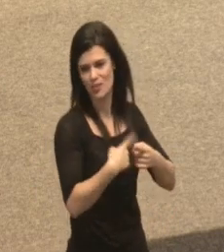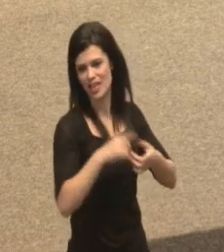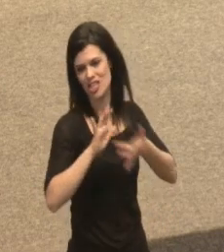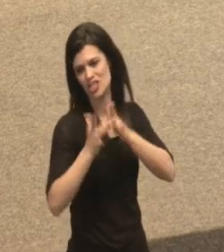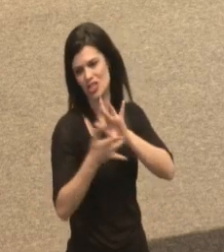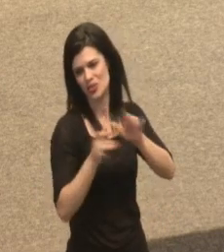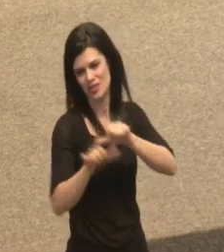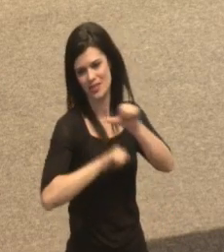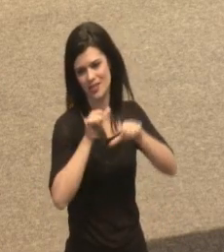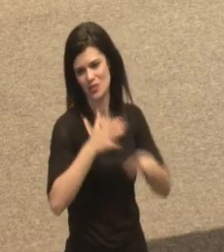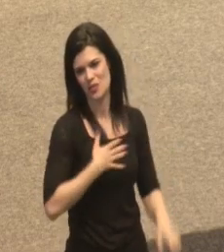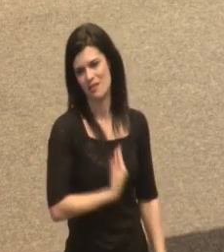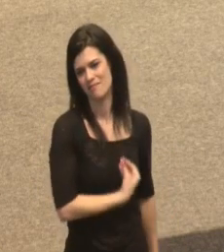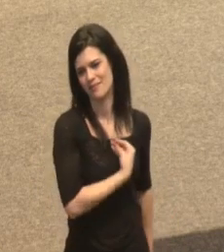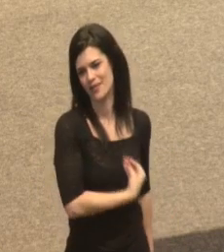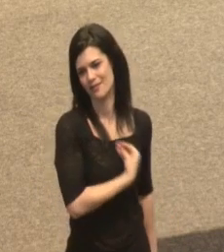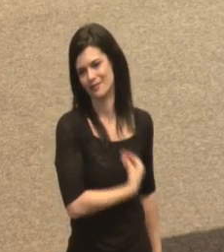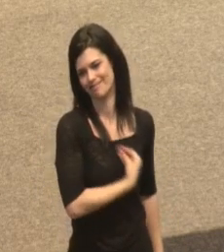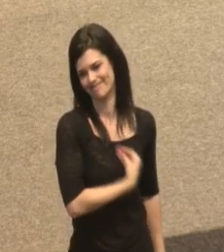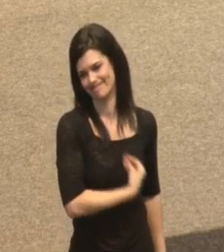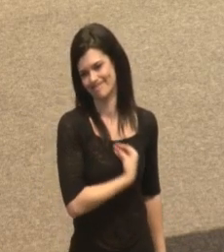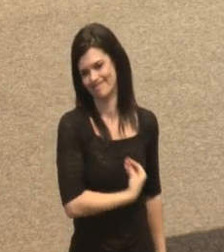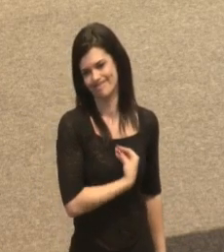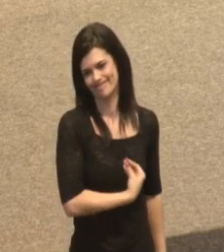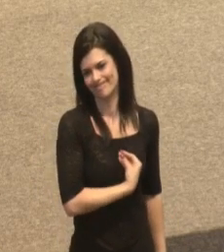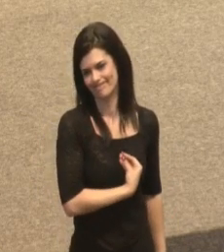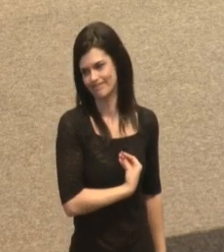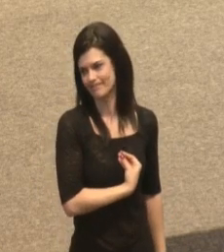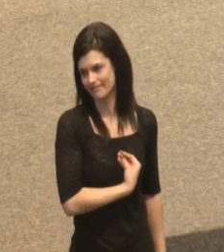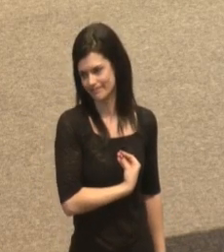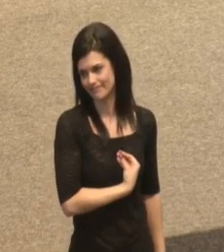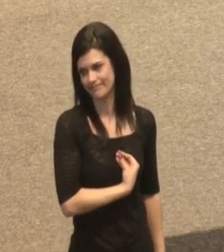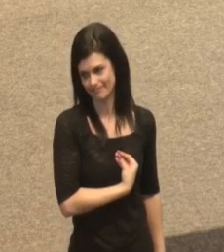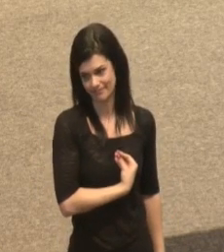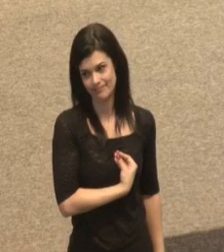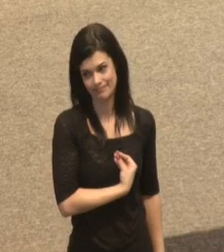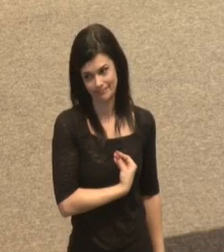Jesus transformou a minha vida.